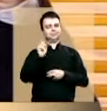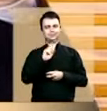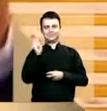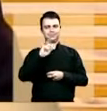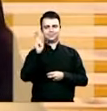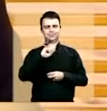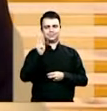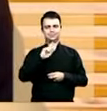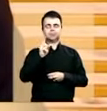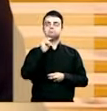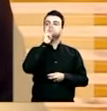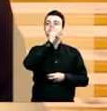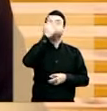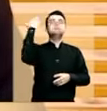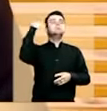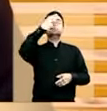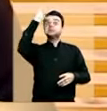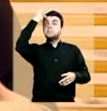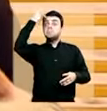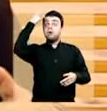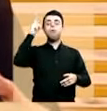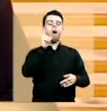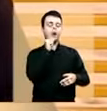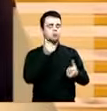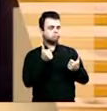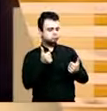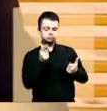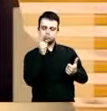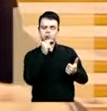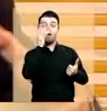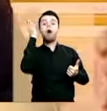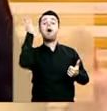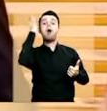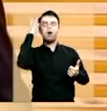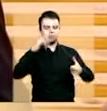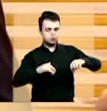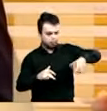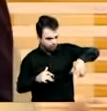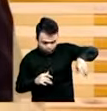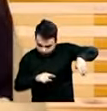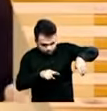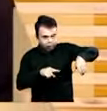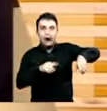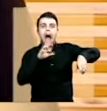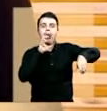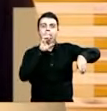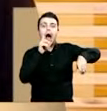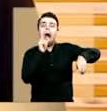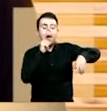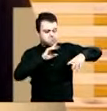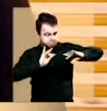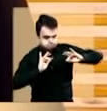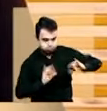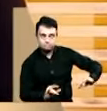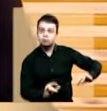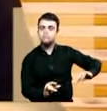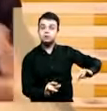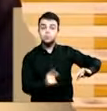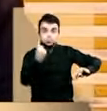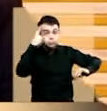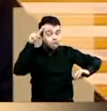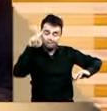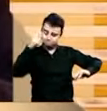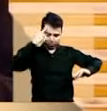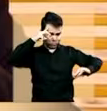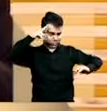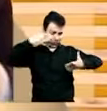sempre traumático, né? Que nem São Paulo, um dia estava com água, outro dia todo mundo acordou e todo mundo descobriu que não tinha água na torneira e não era só